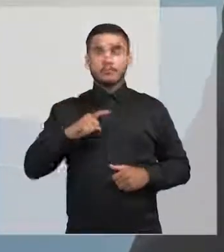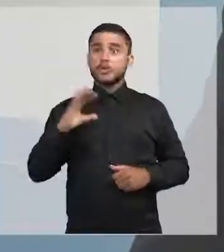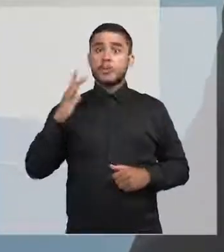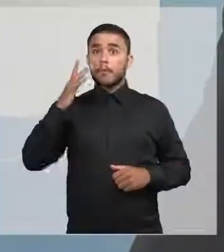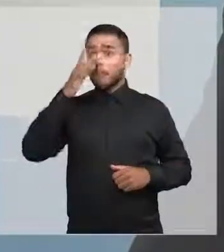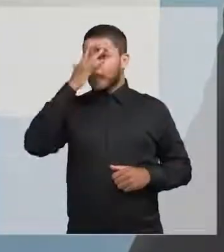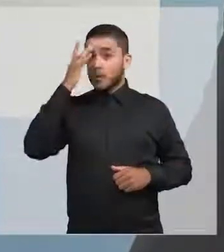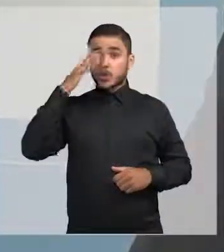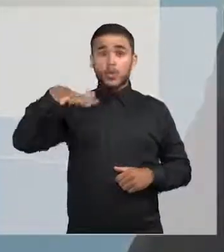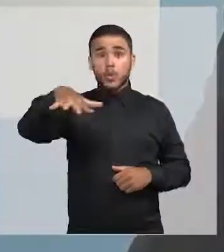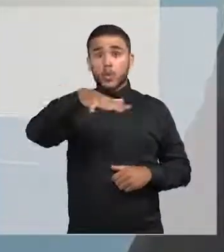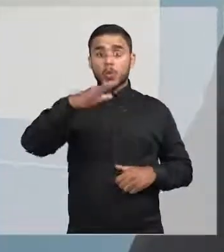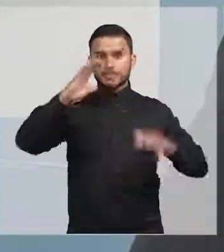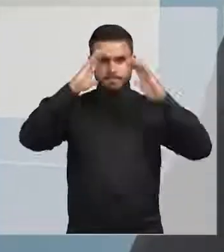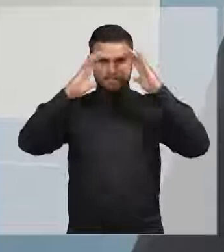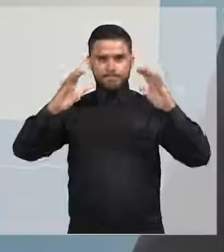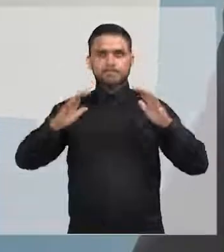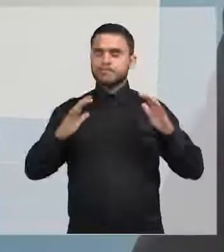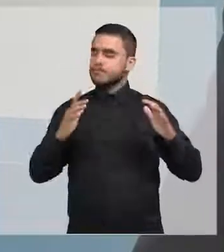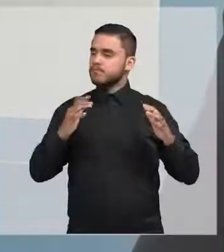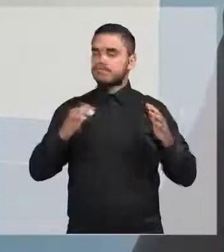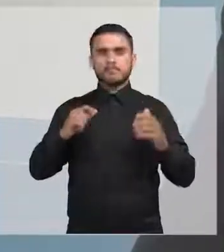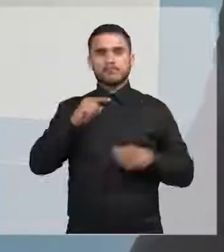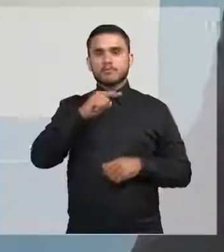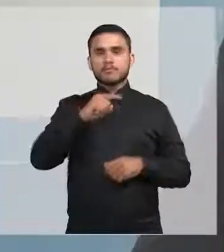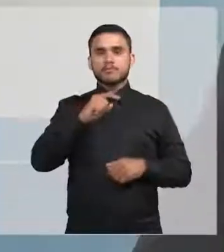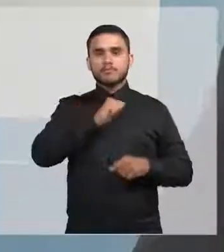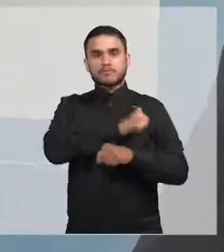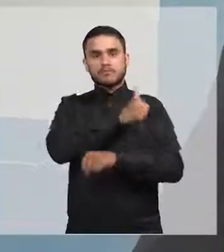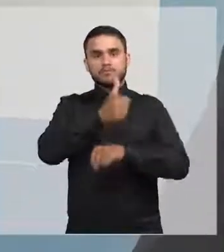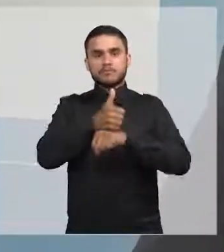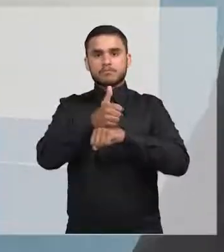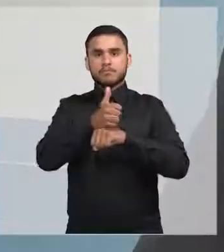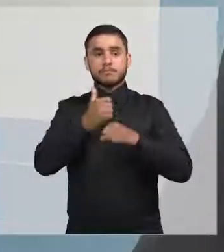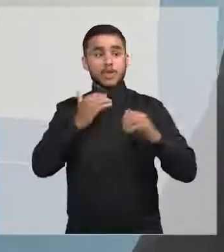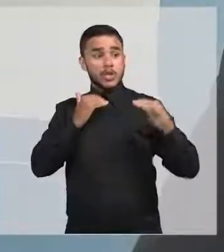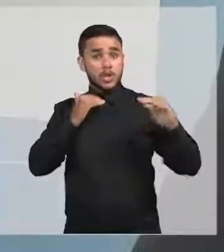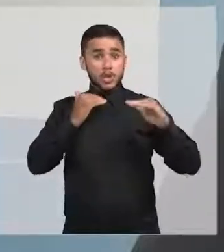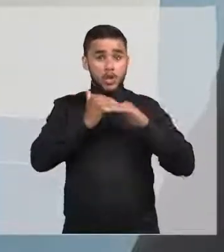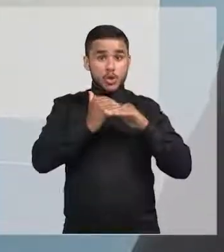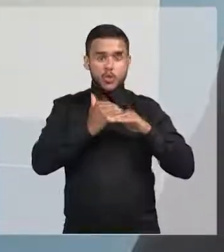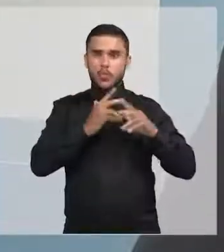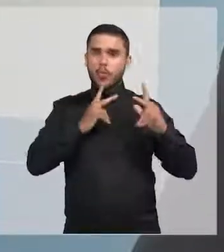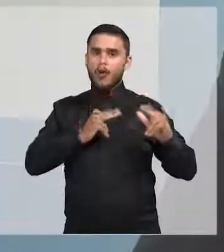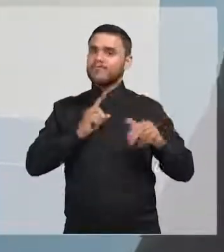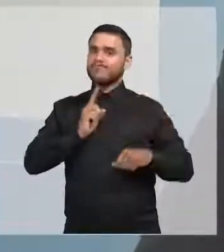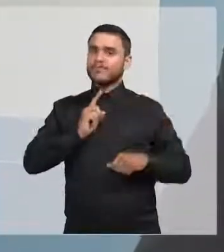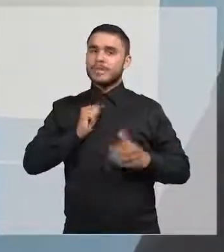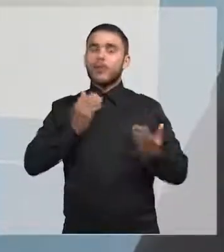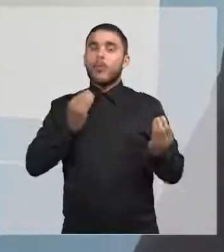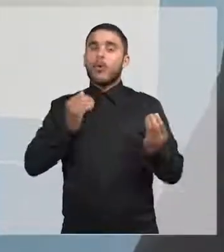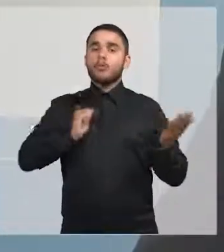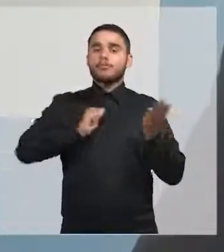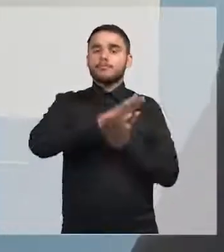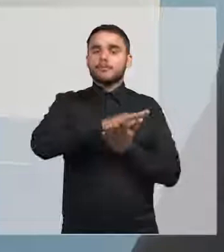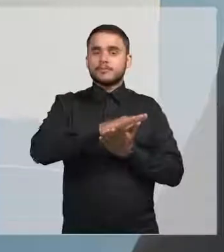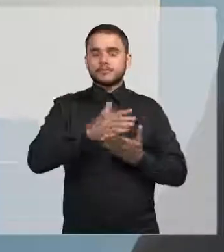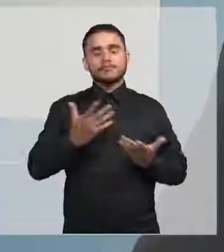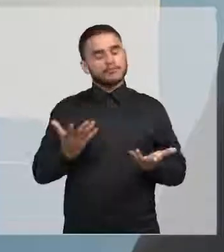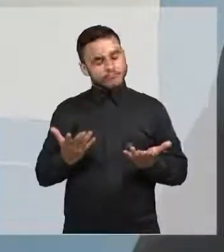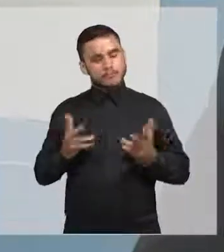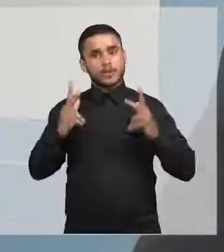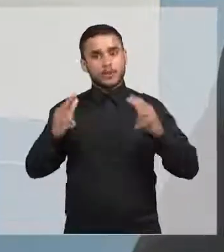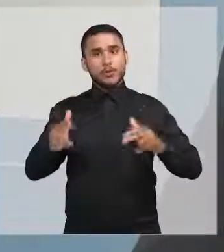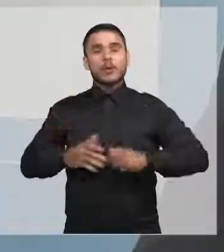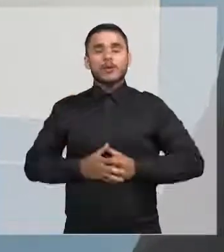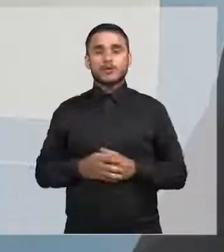gravou quando ele disse o seguinte, olha, se for para continuar o combate firme contra a corrupção, e for para combater o crime organizado, e eu